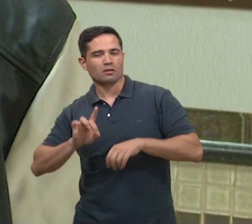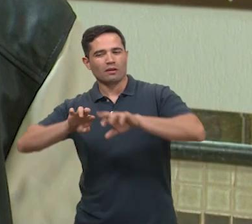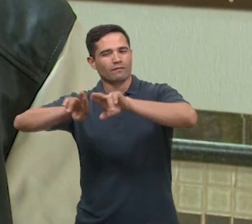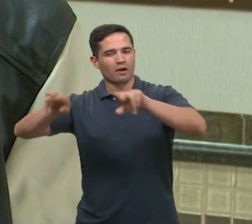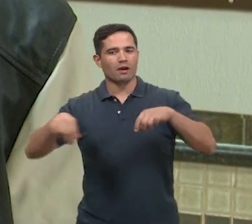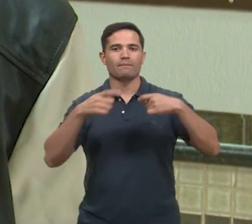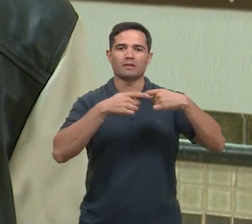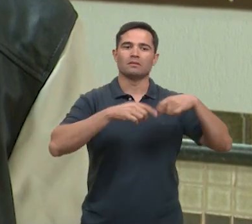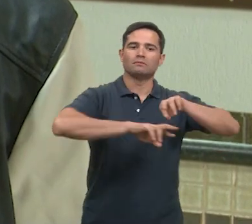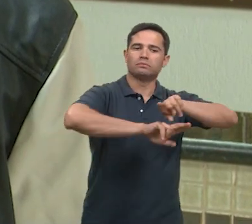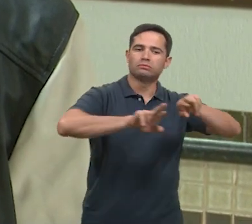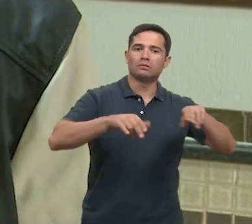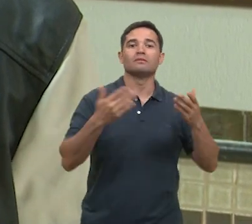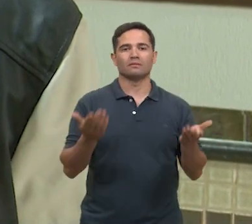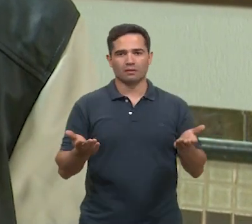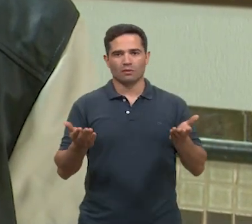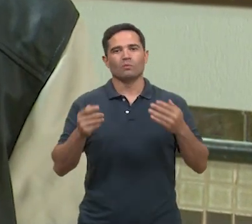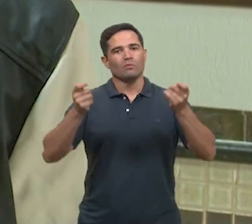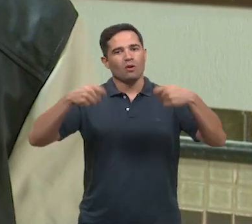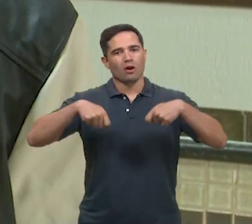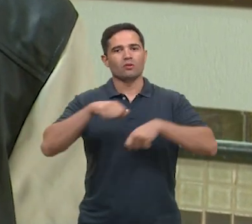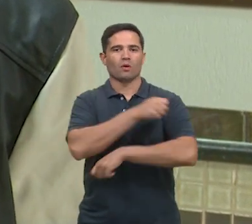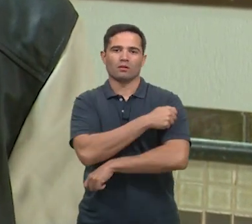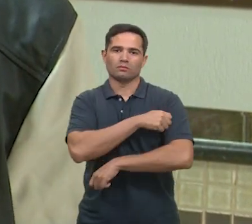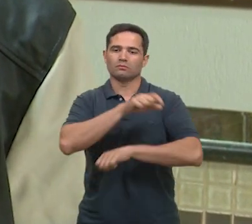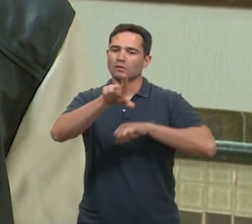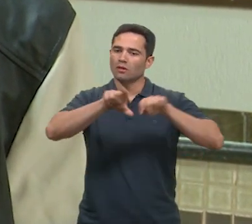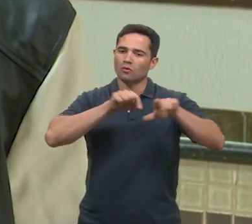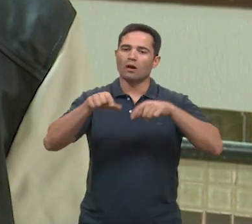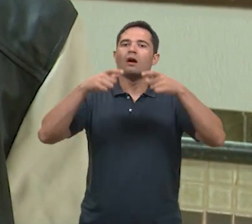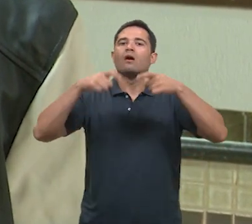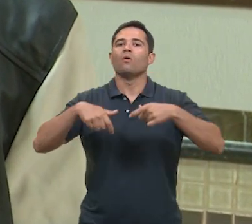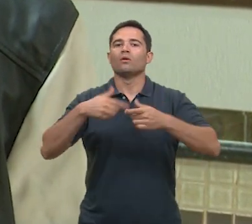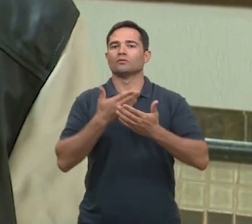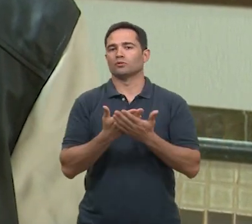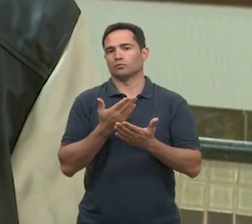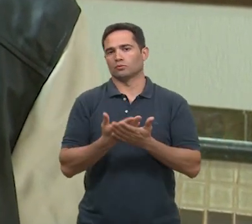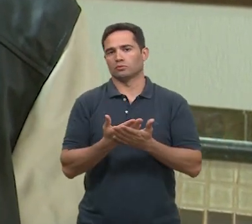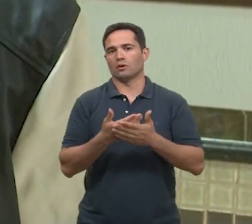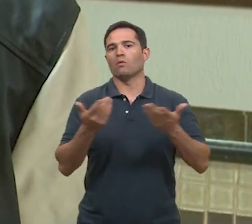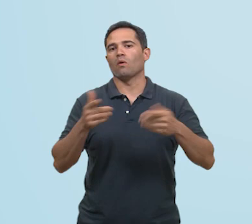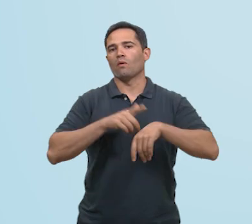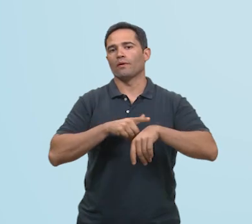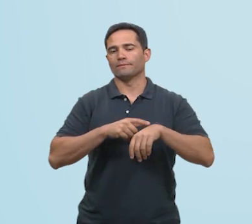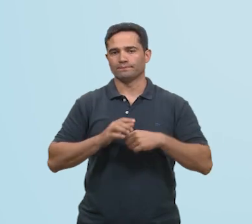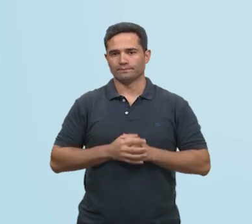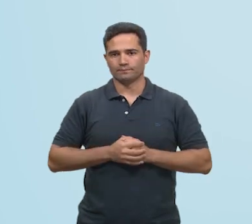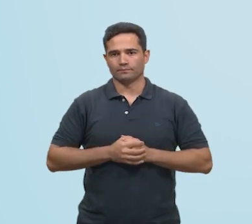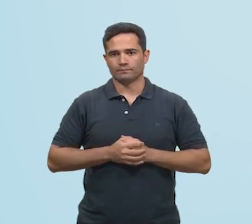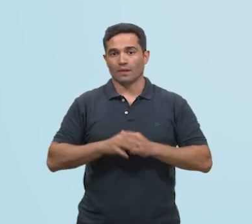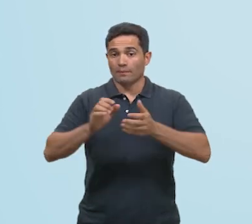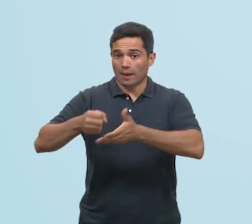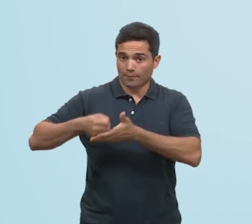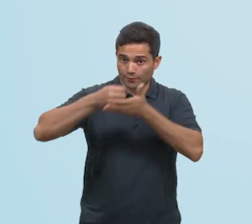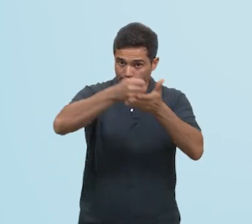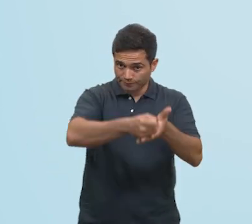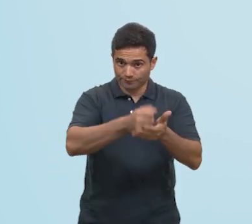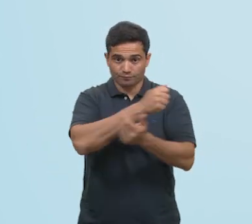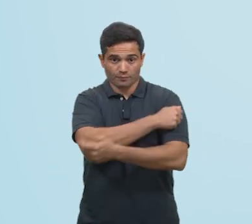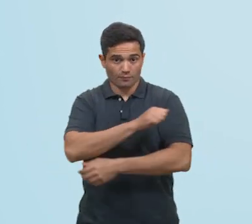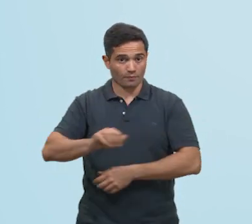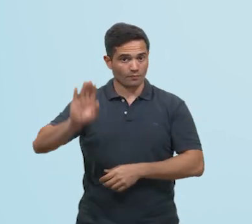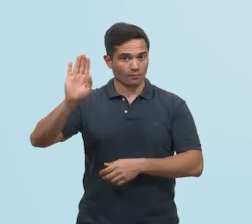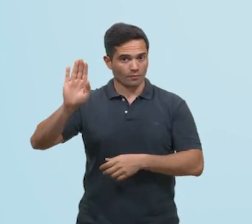curso de medicina em dois Campos então nessas possibilidades o aluno pode escolher onde ele vai cursar o curso em qual horário para apoiar os